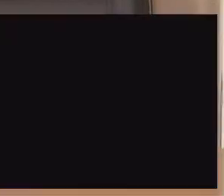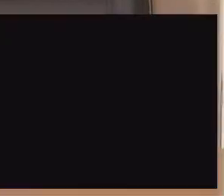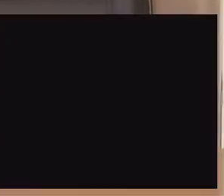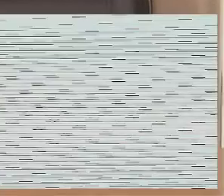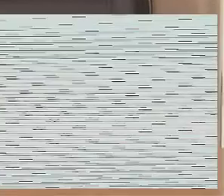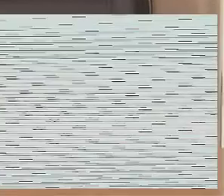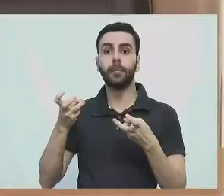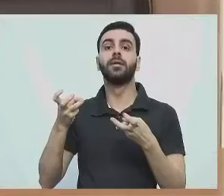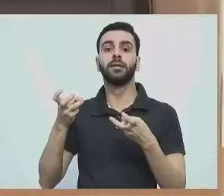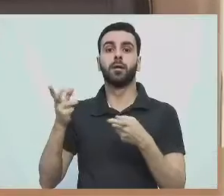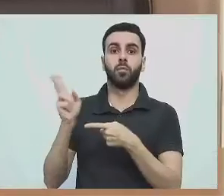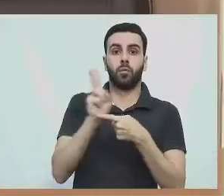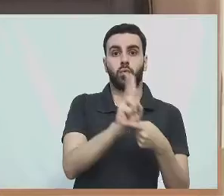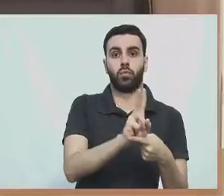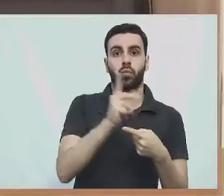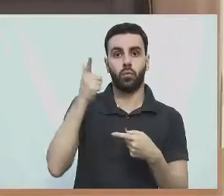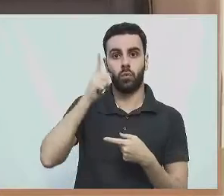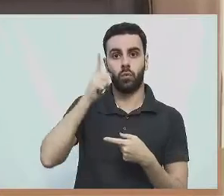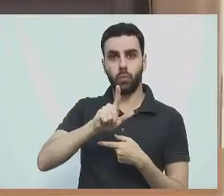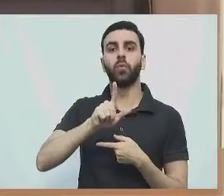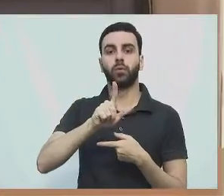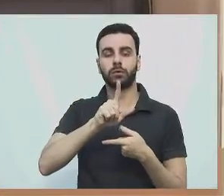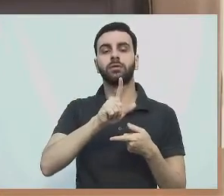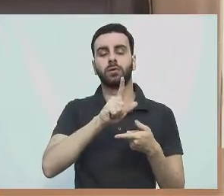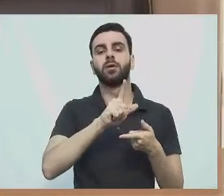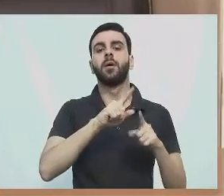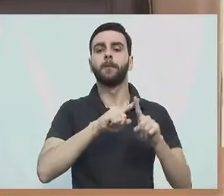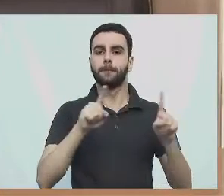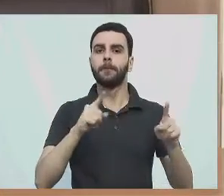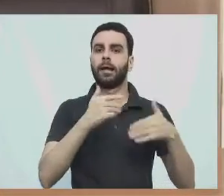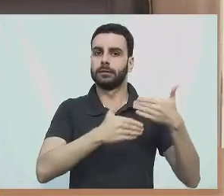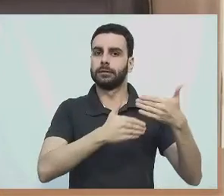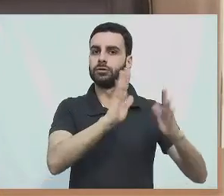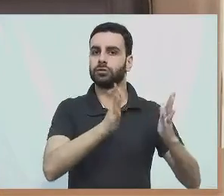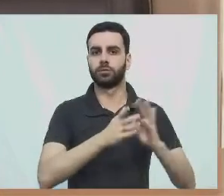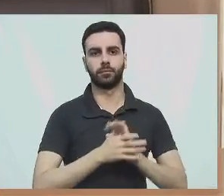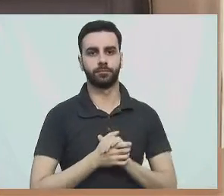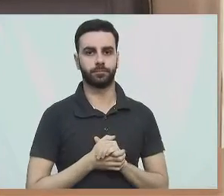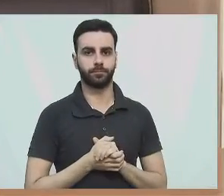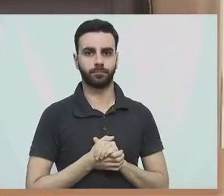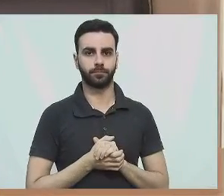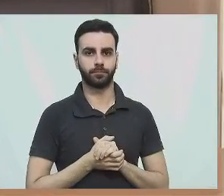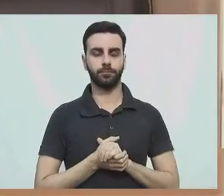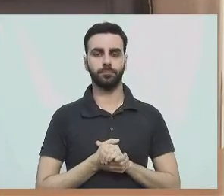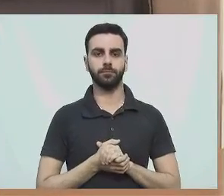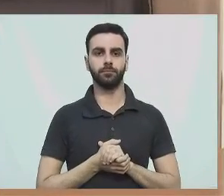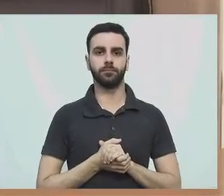não sendo viável, a anulação do contrato, mas há um andamento.